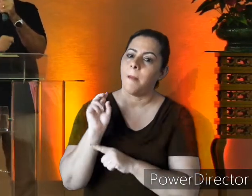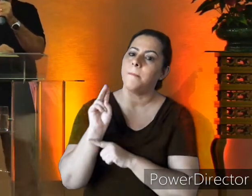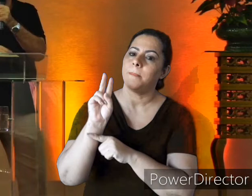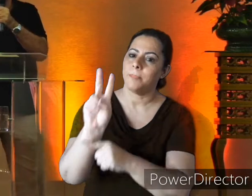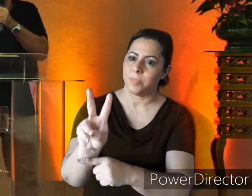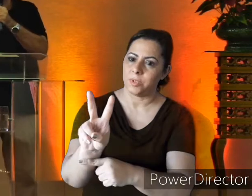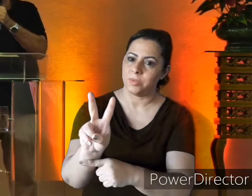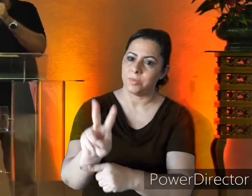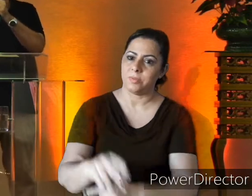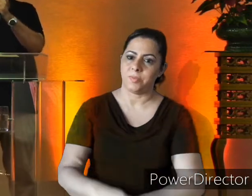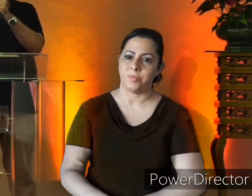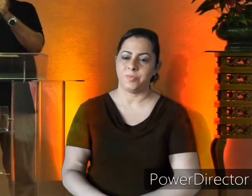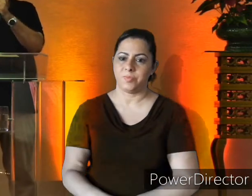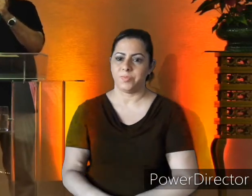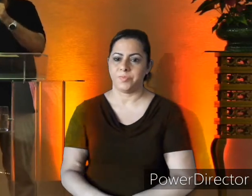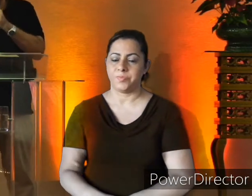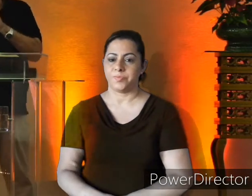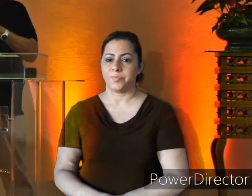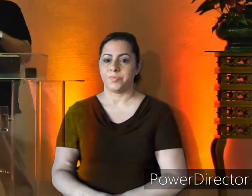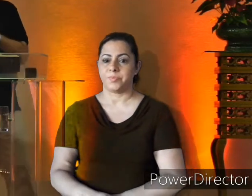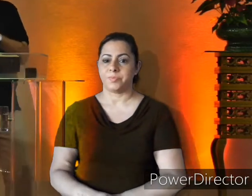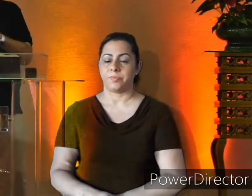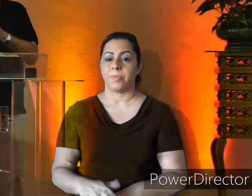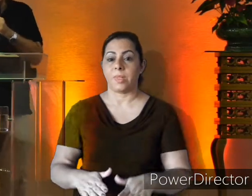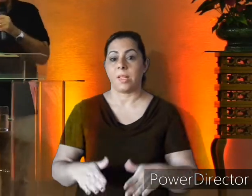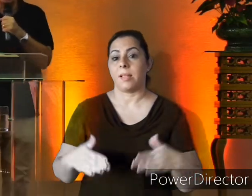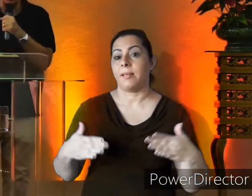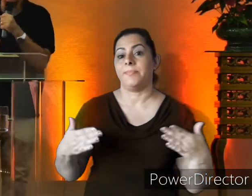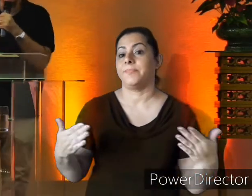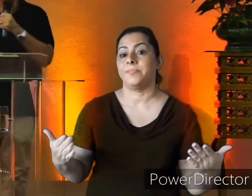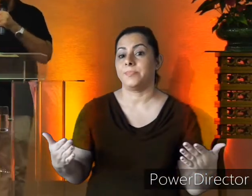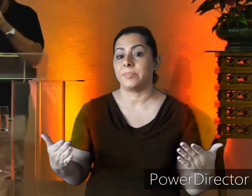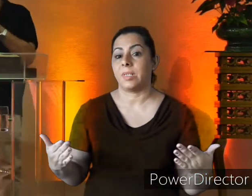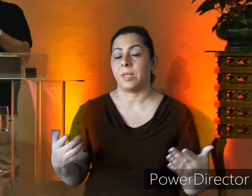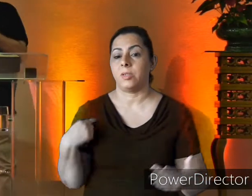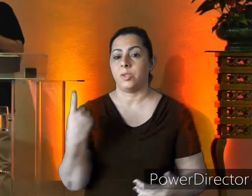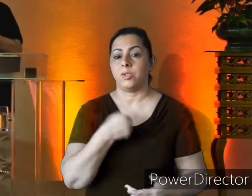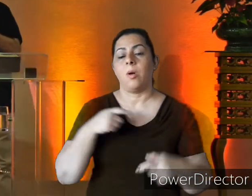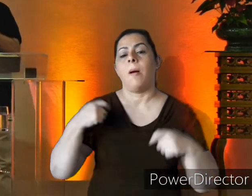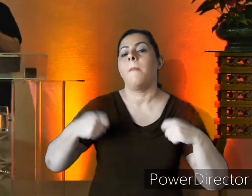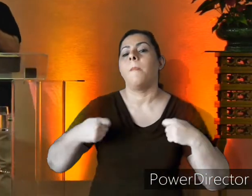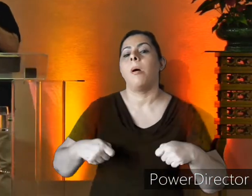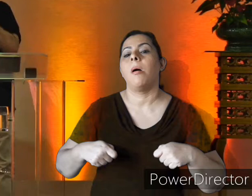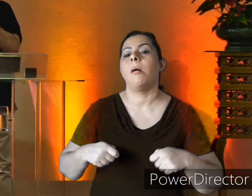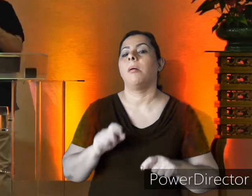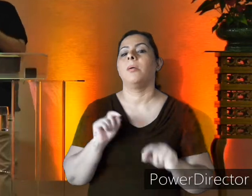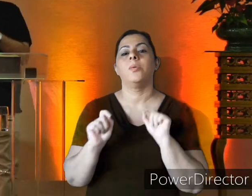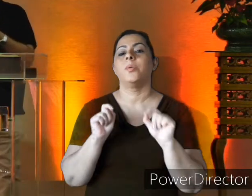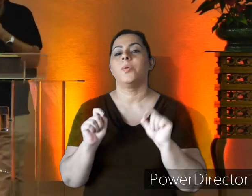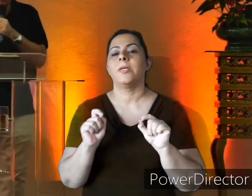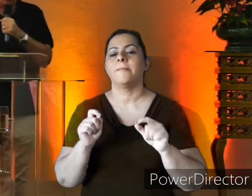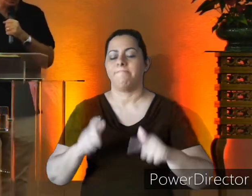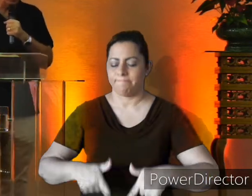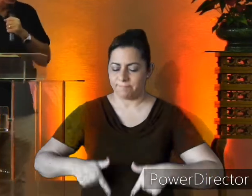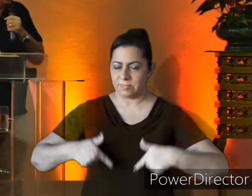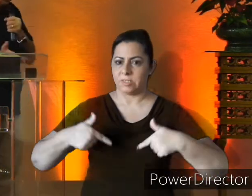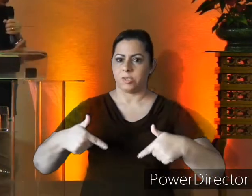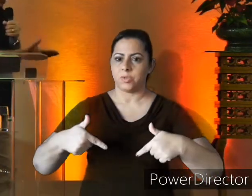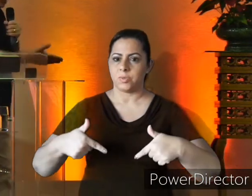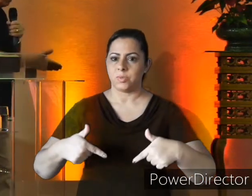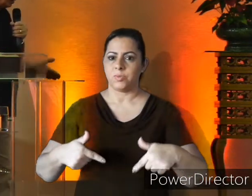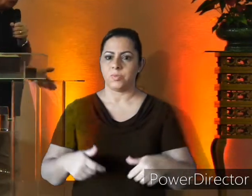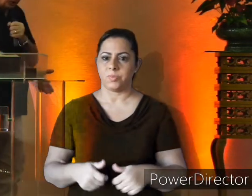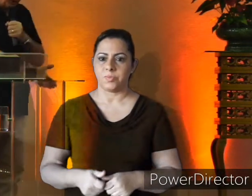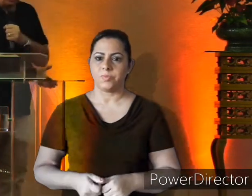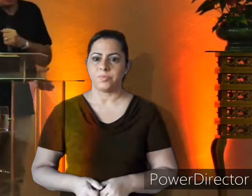e pelejando por você. Então a posição que nós temos que tomar, porque vou repetir